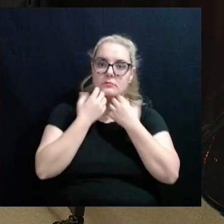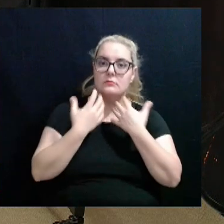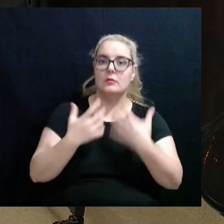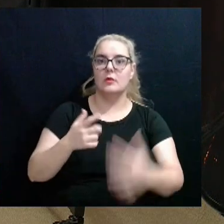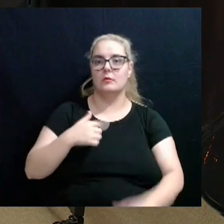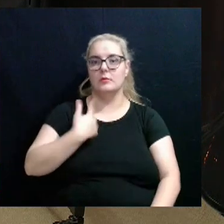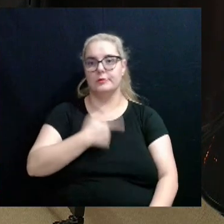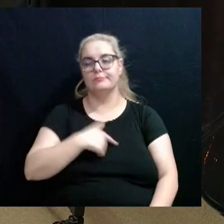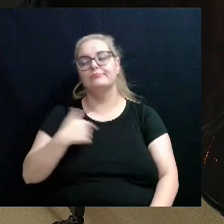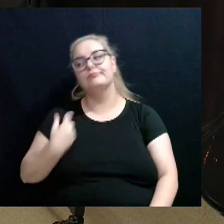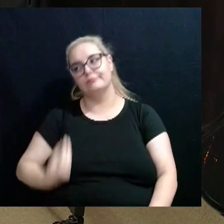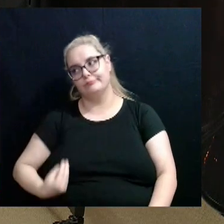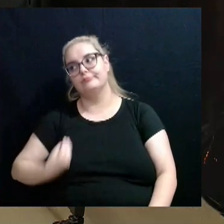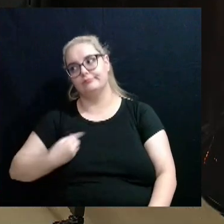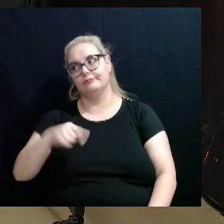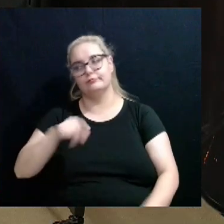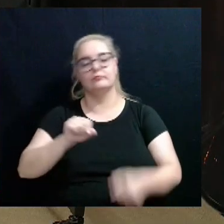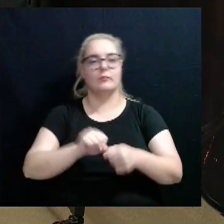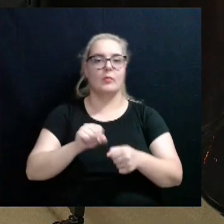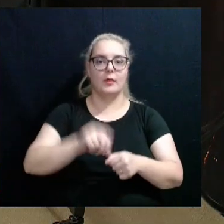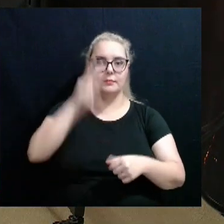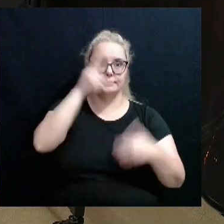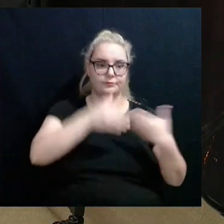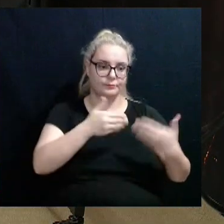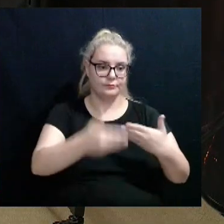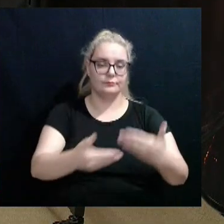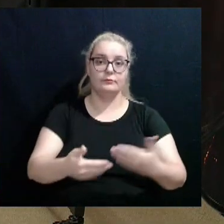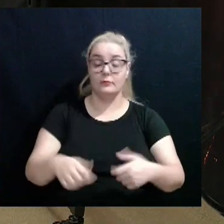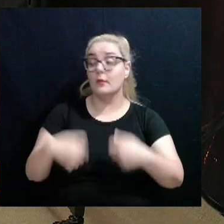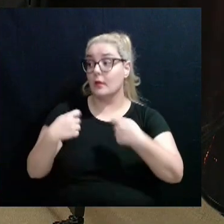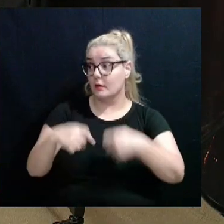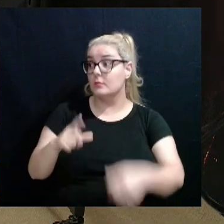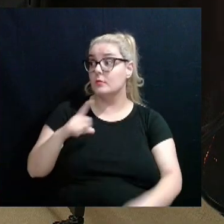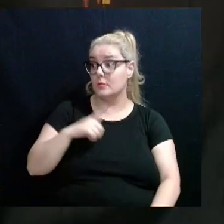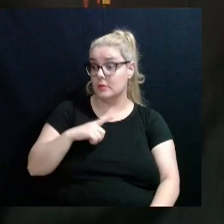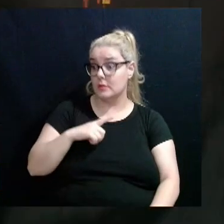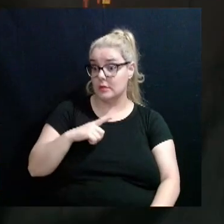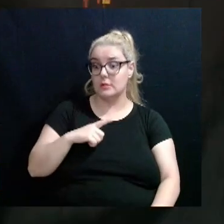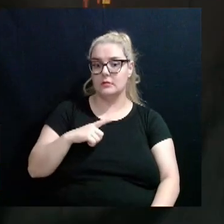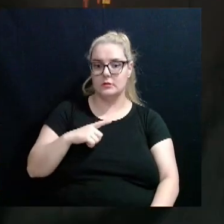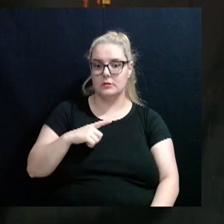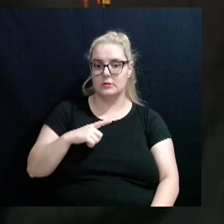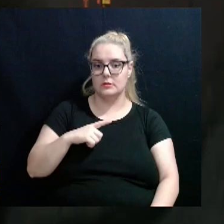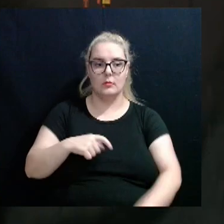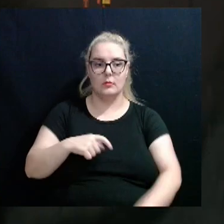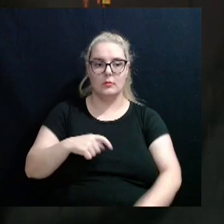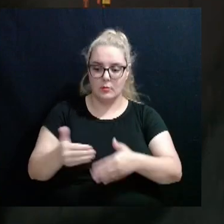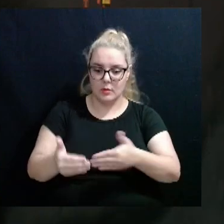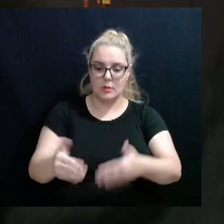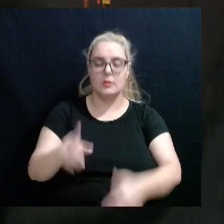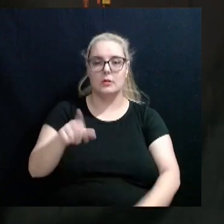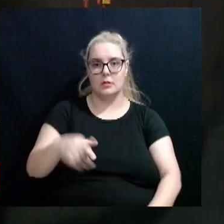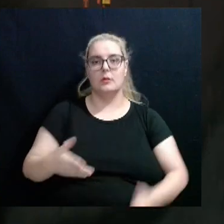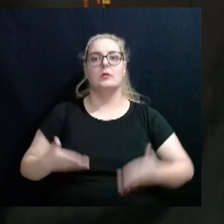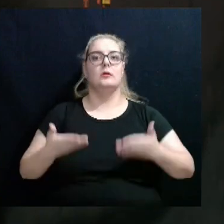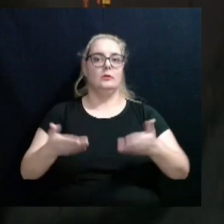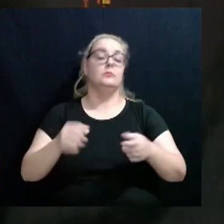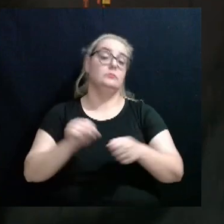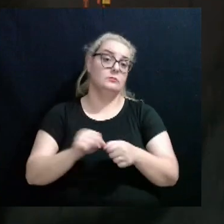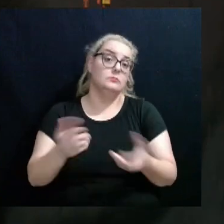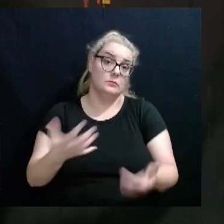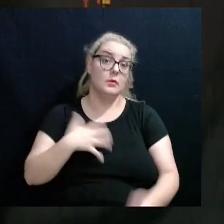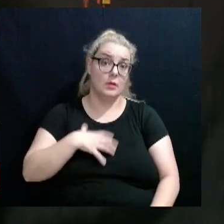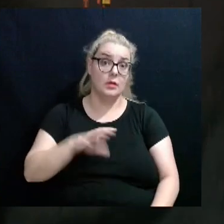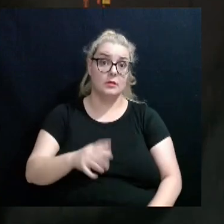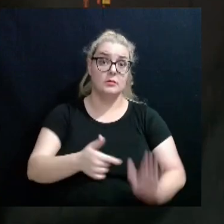ela é feita de histórias, né, e a gente precisa ter um ponto de partida. E isso que a gente está trazendo fazendo aqui é isso, mostrando